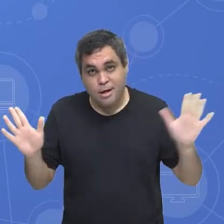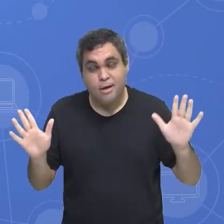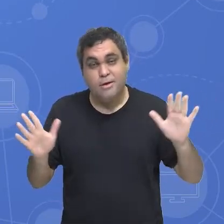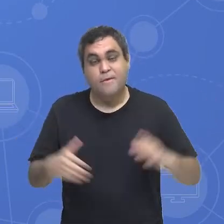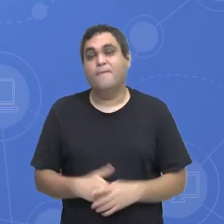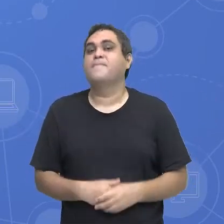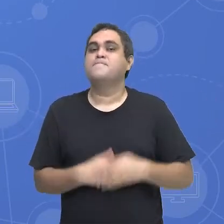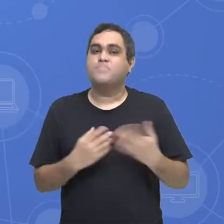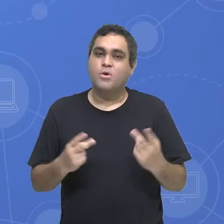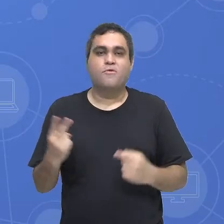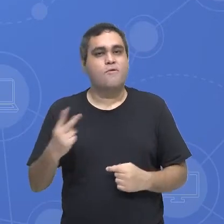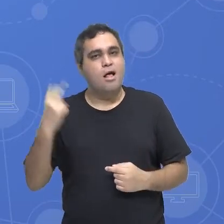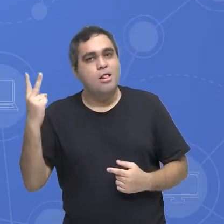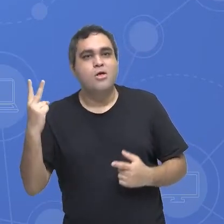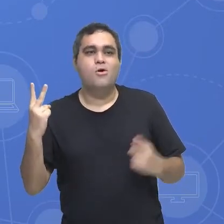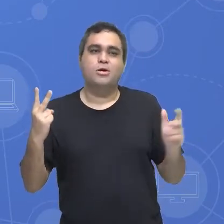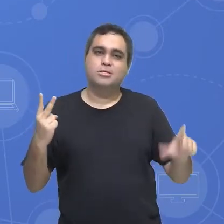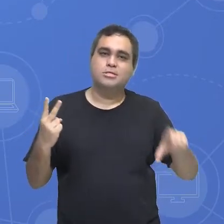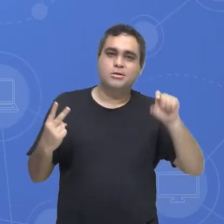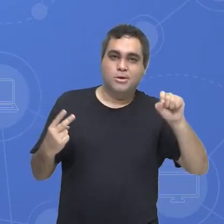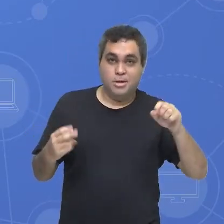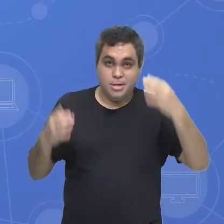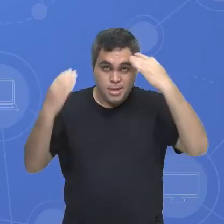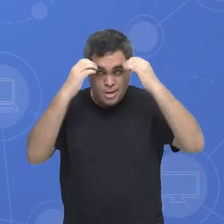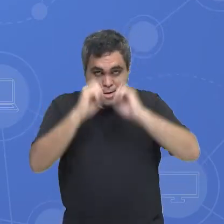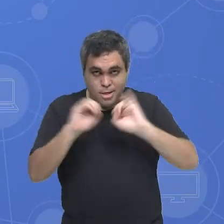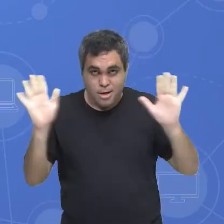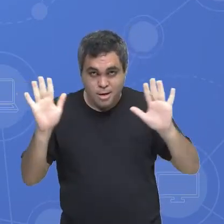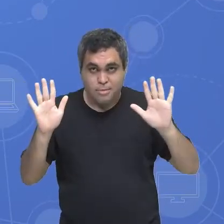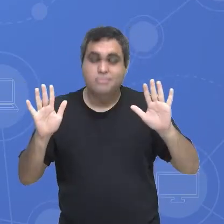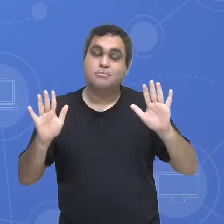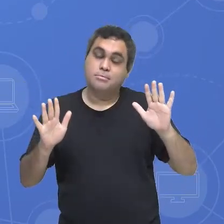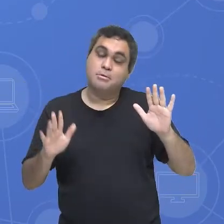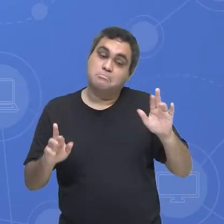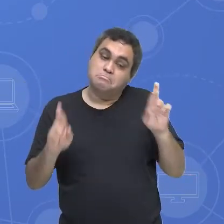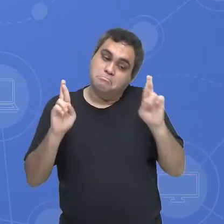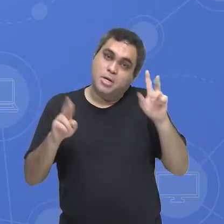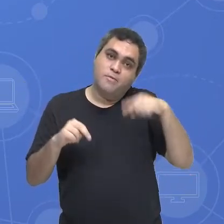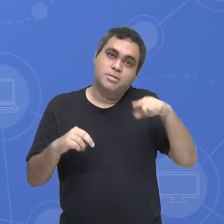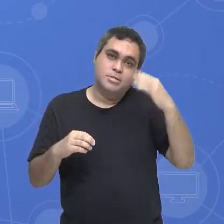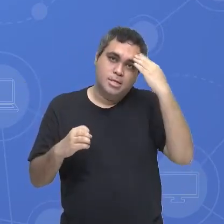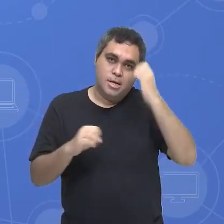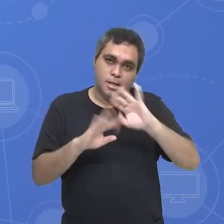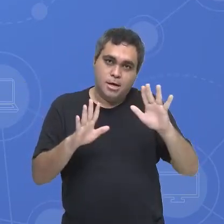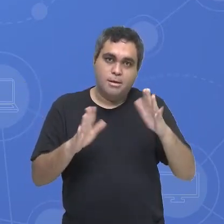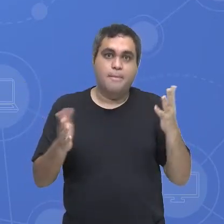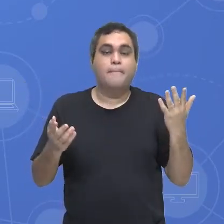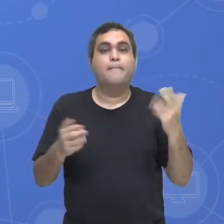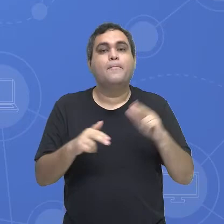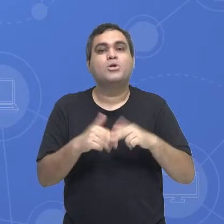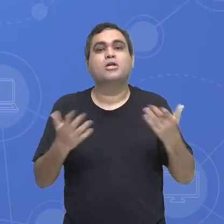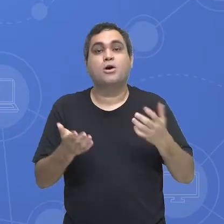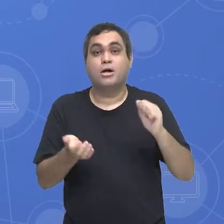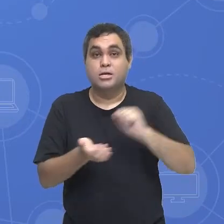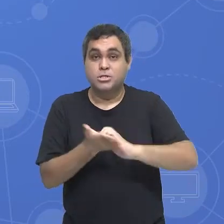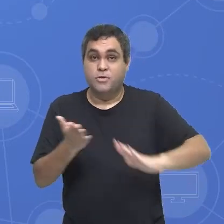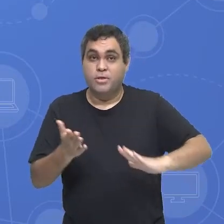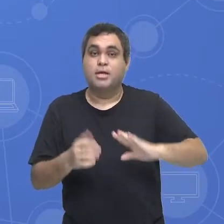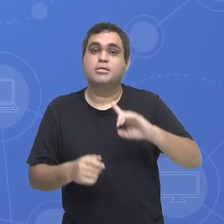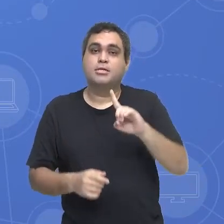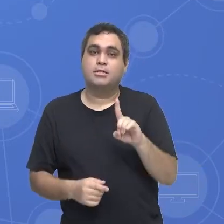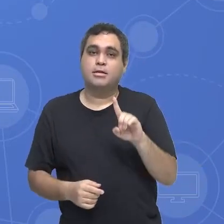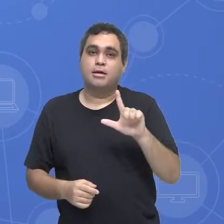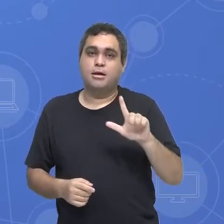questão dos valores, das escolhas? Muito bom, eu espero que tenham conseguido acompanhar essa aula aí, porque agora nós vamos para a nossa